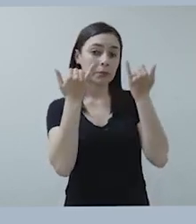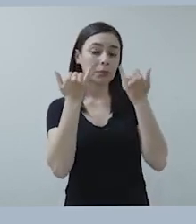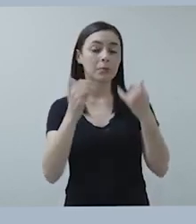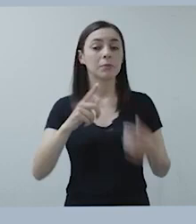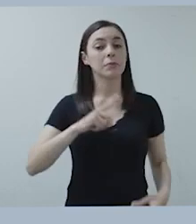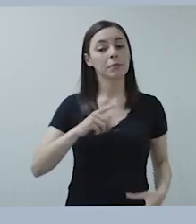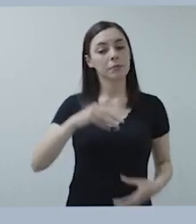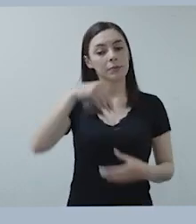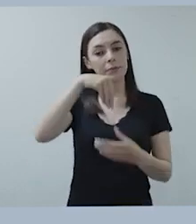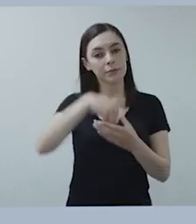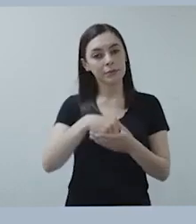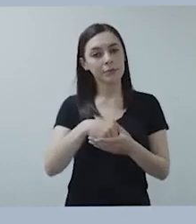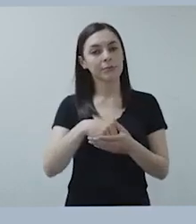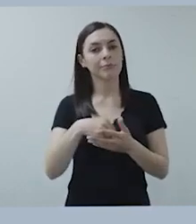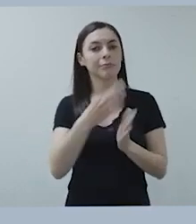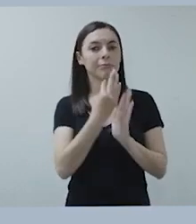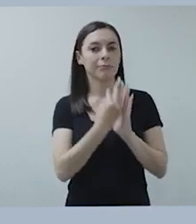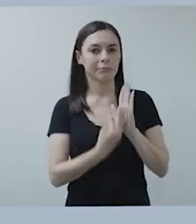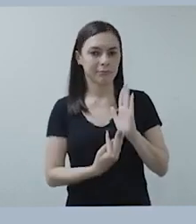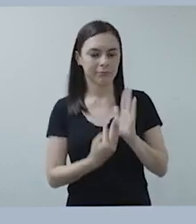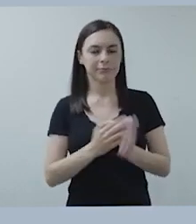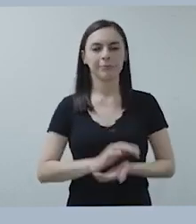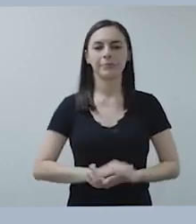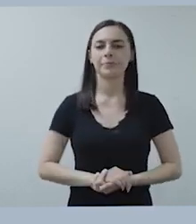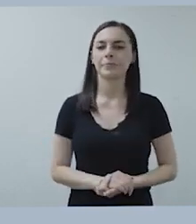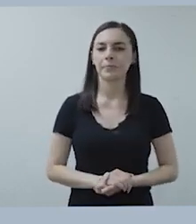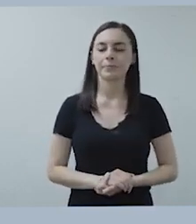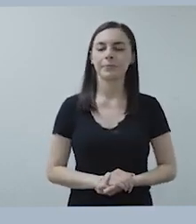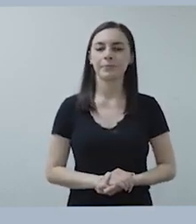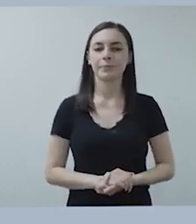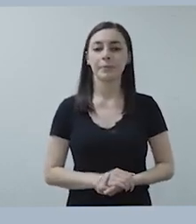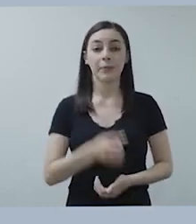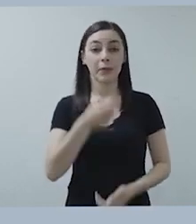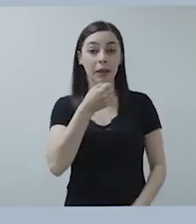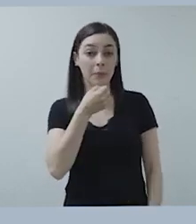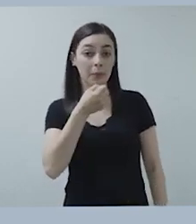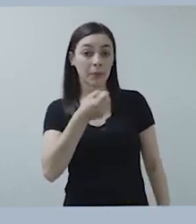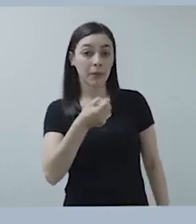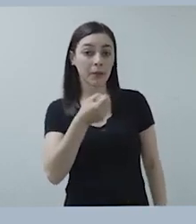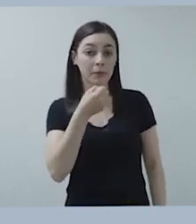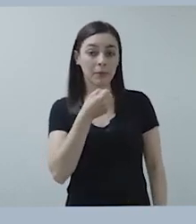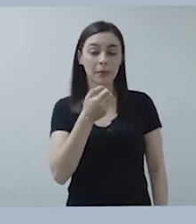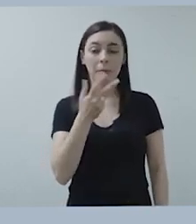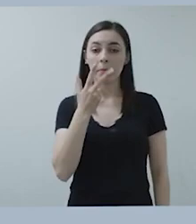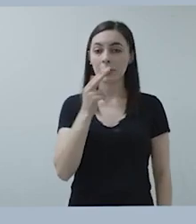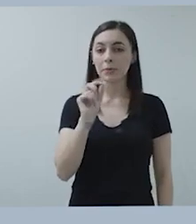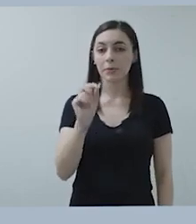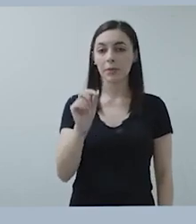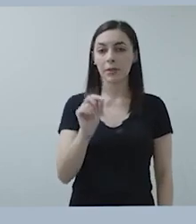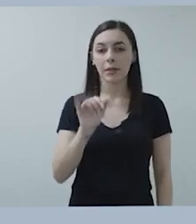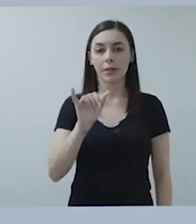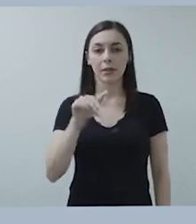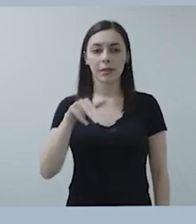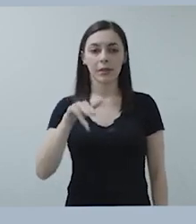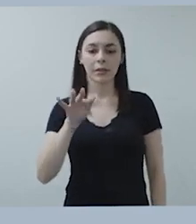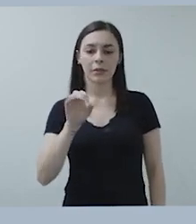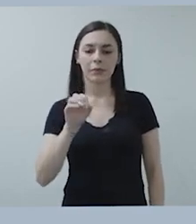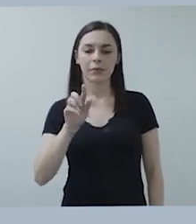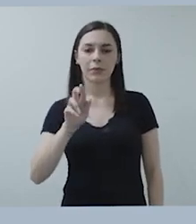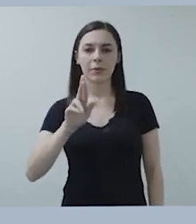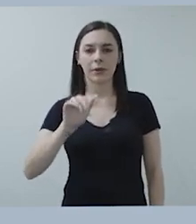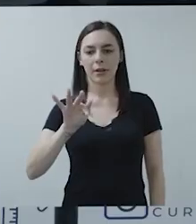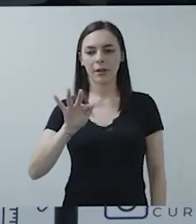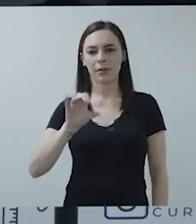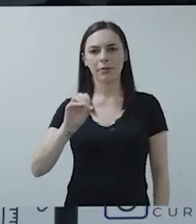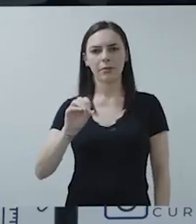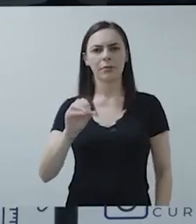que estão dentro dessa reportagem. Essa reportagem, ela tem o formato de infográfico. Nós já vimos